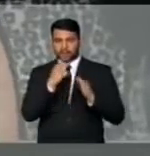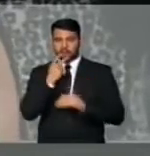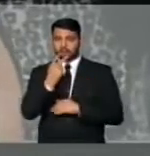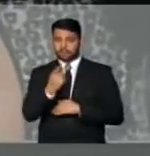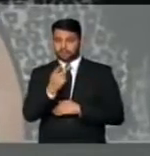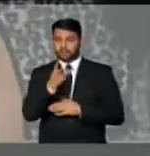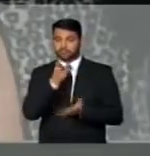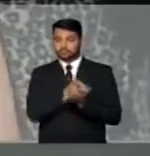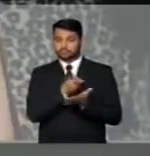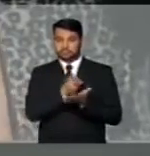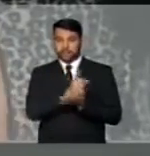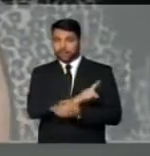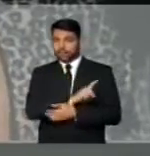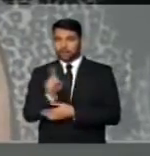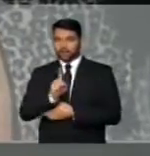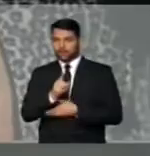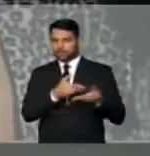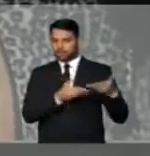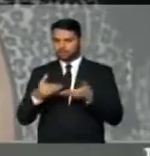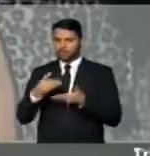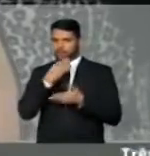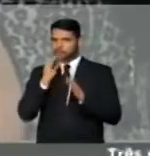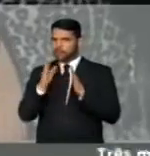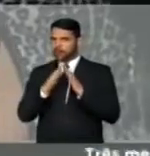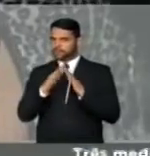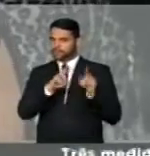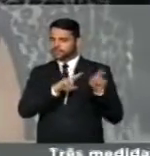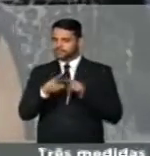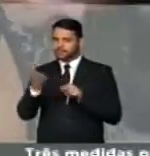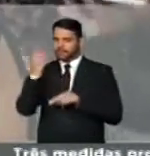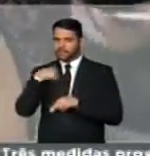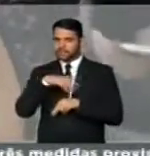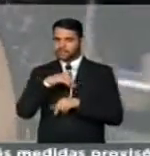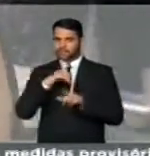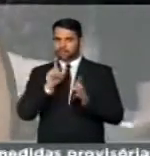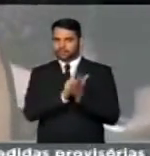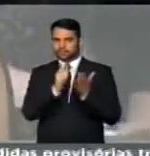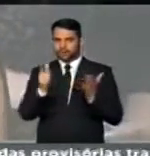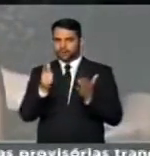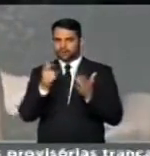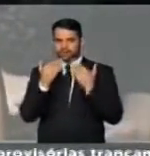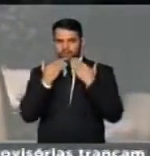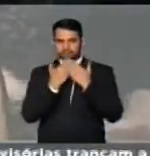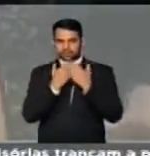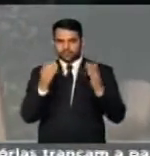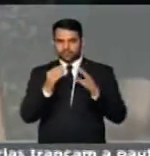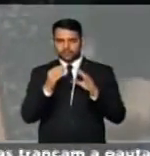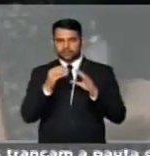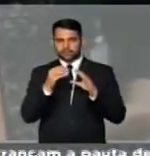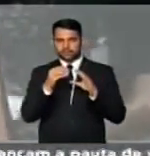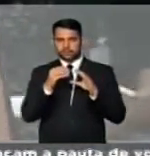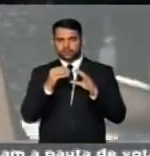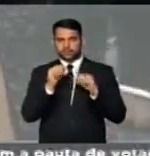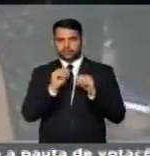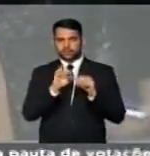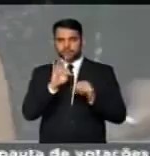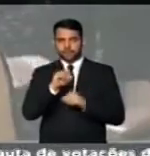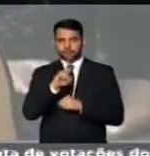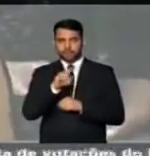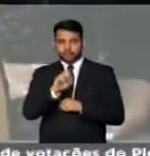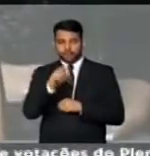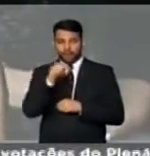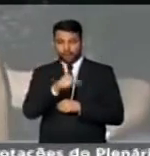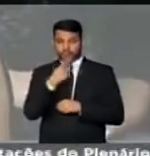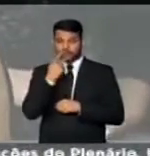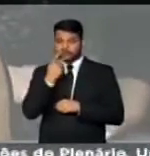afirmou categoricamente que não. Na semana passada, a imprensa divulgou os vídeos da delação premiada do Fernando Baiano, onde